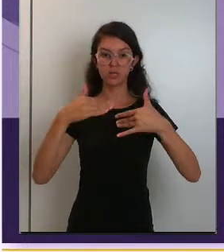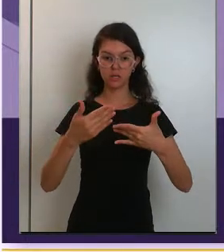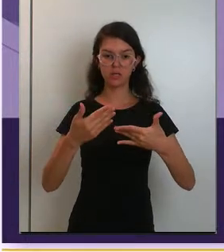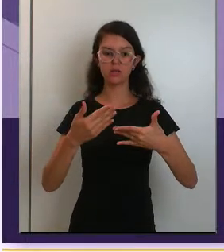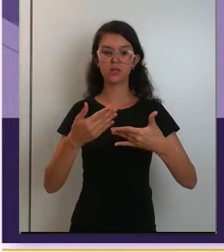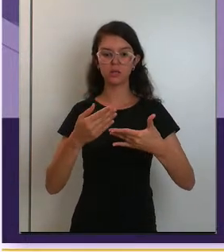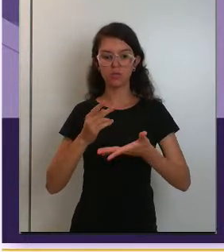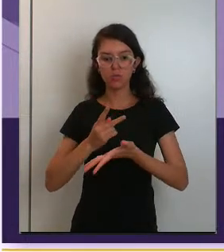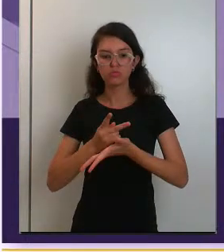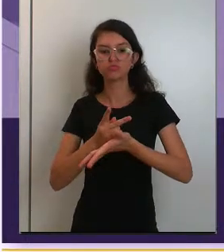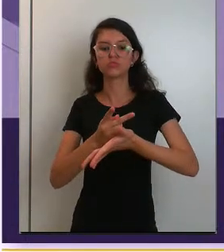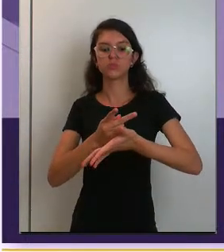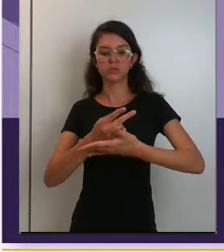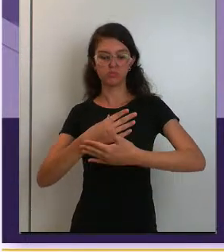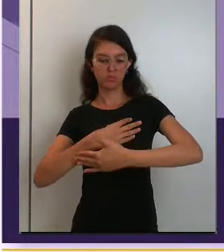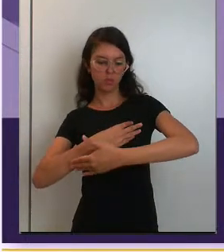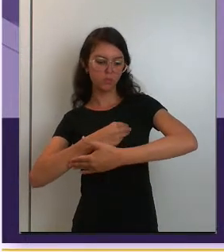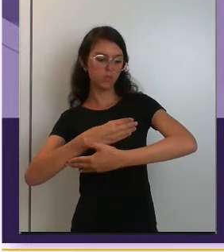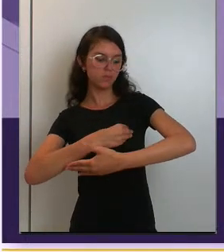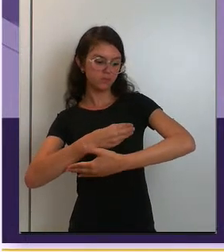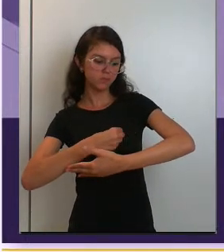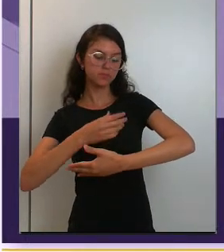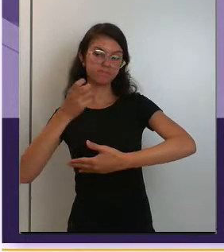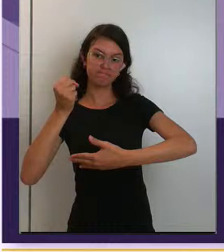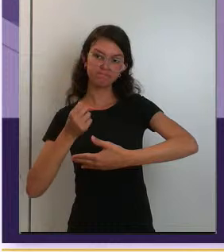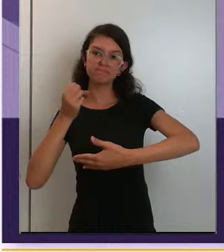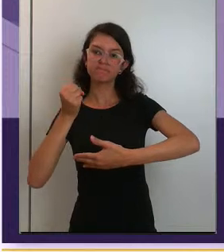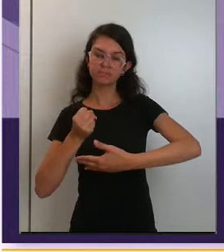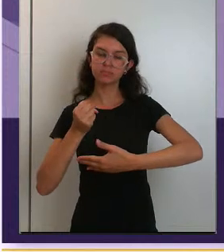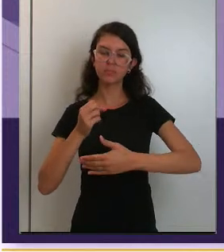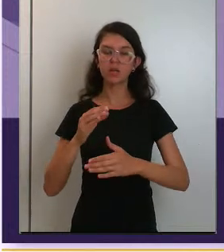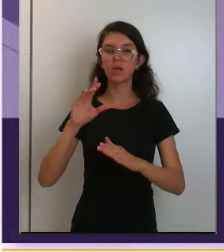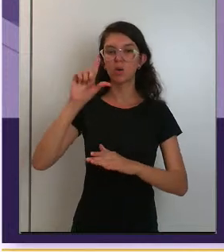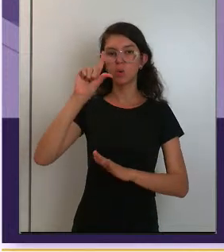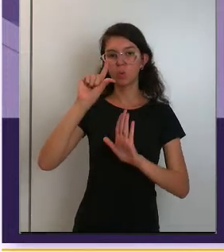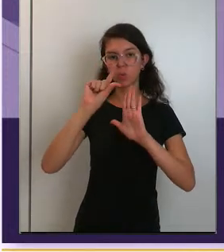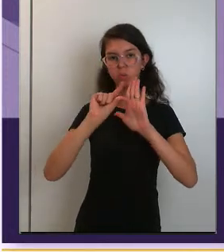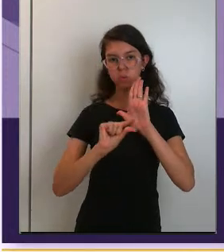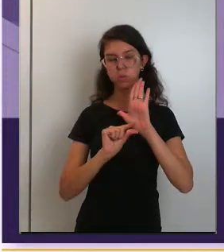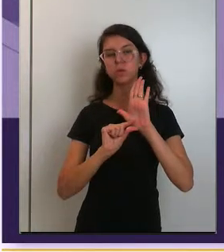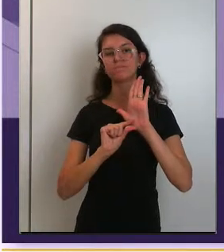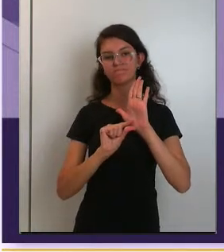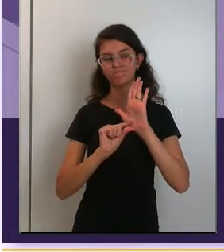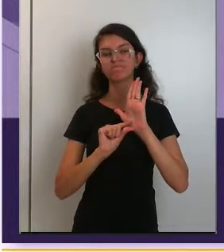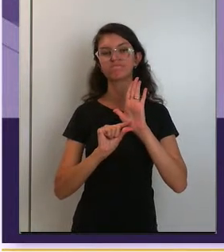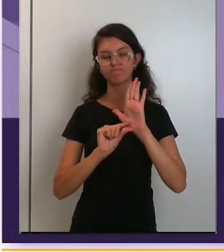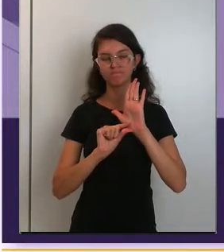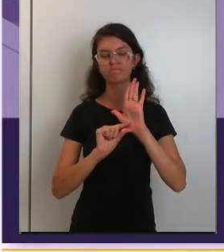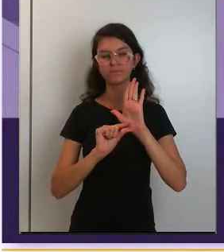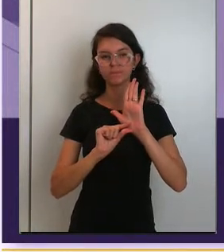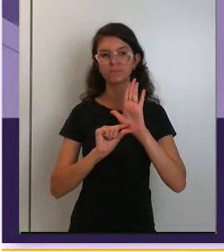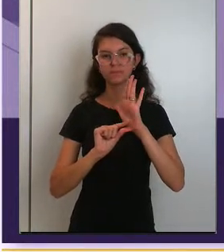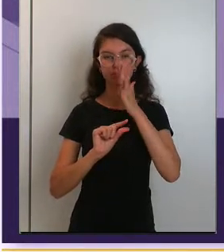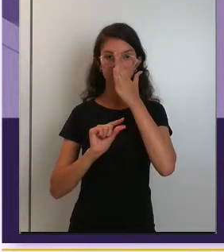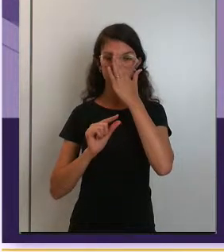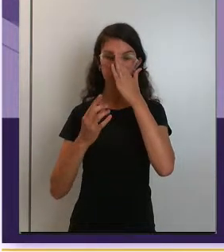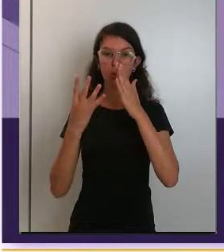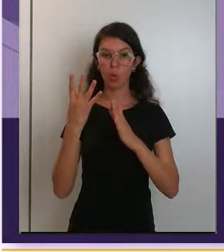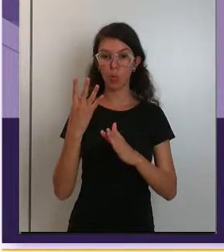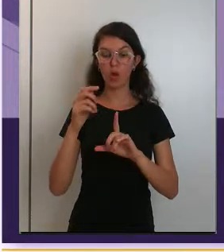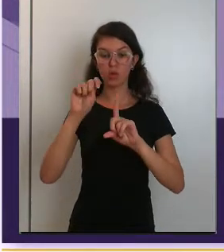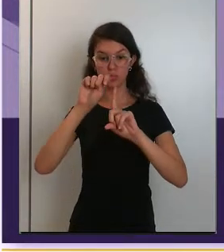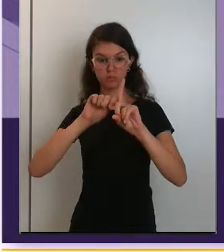materno exclusivo nessa faixa etária, ela cai drasticamente, né? Cai para mais da metade do que o observado aos 4 meses,